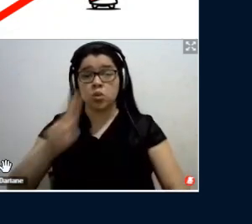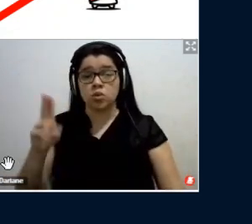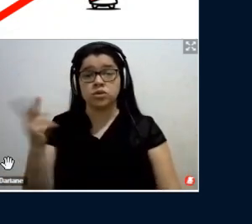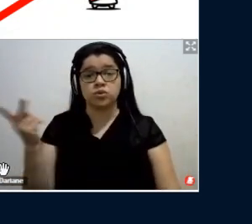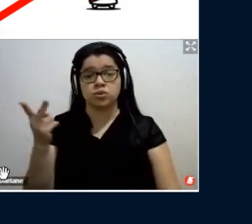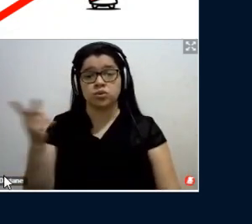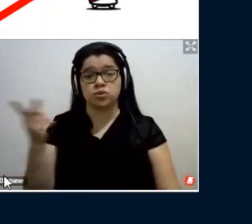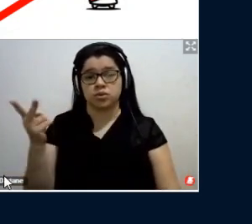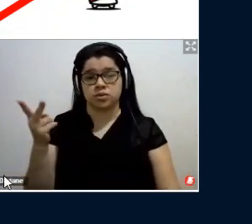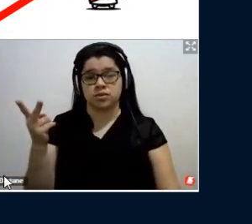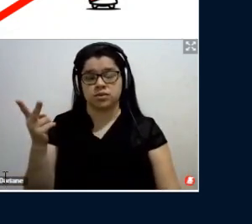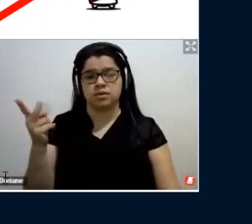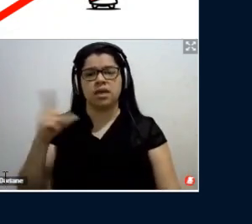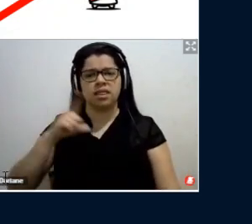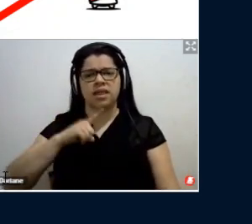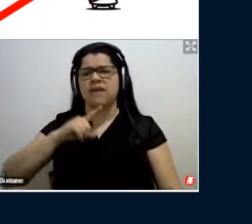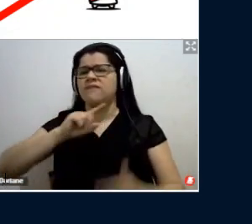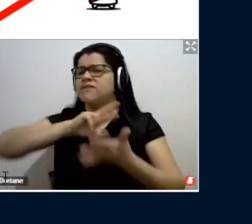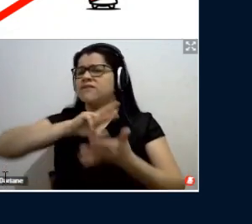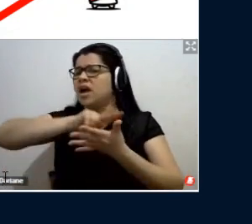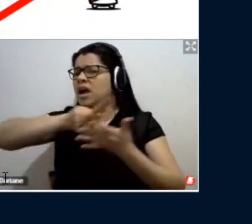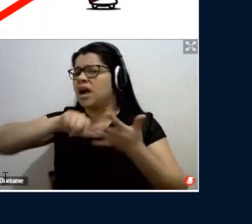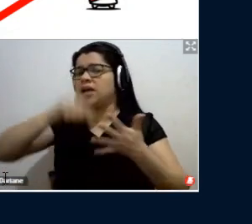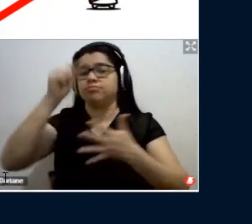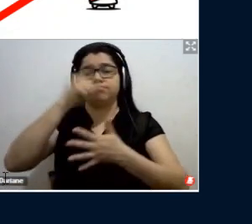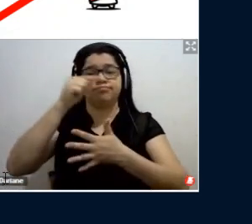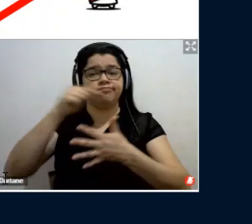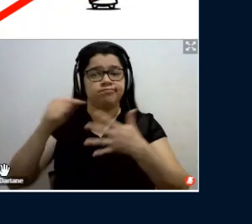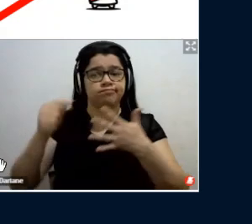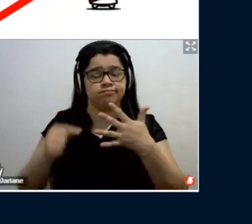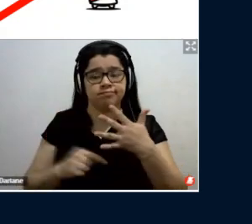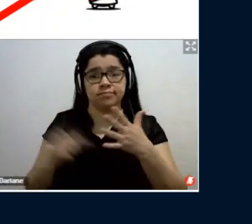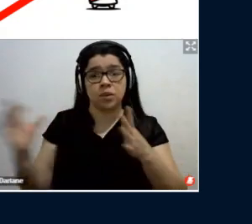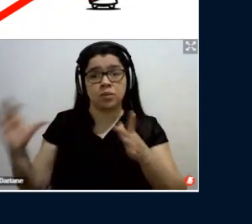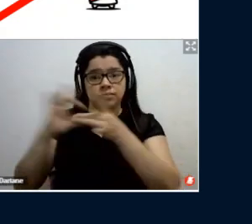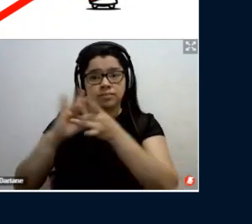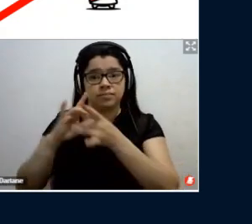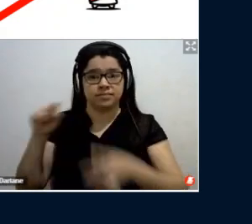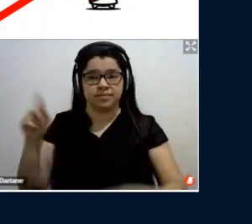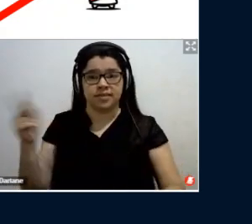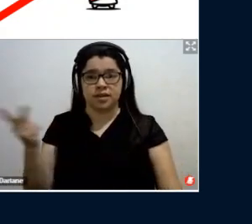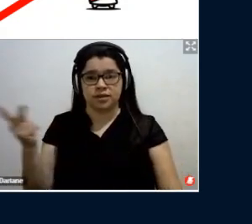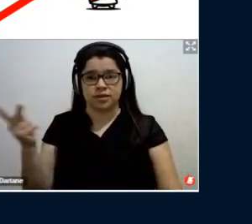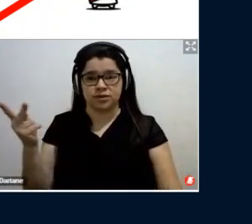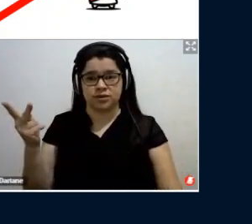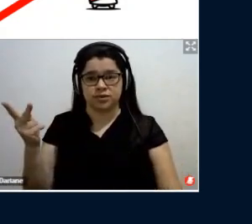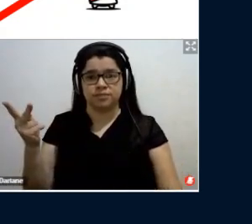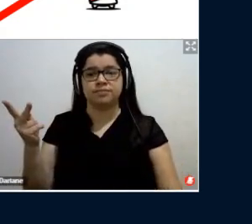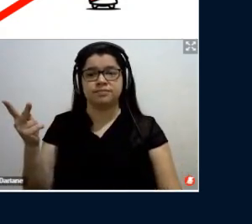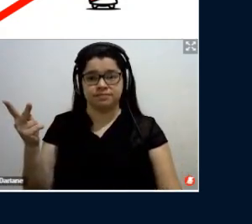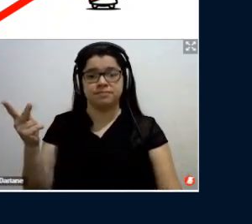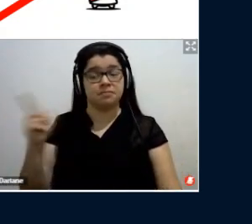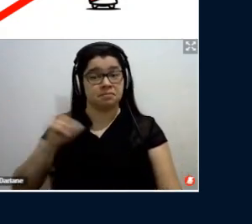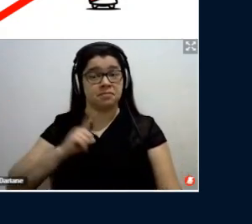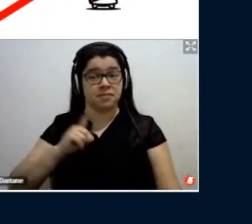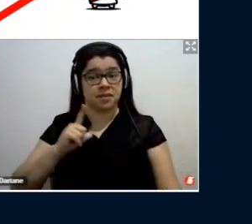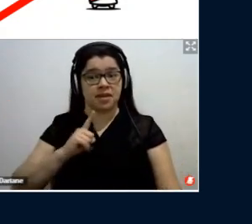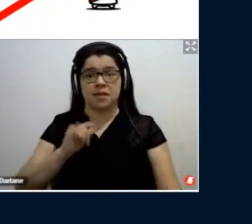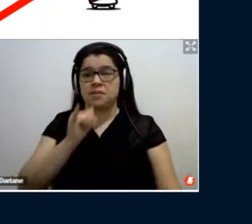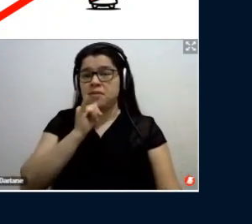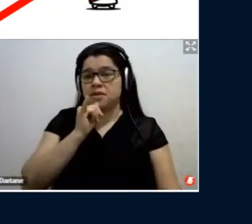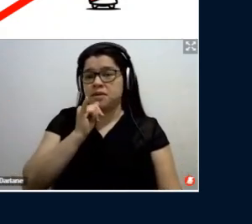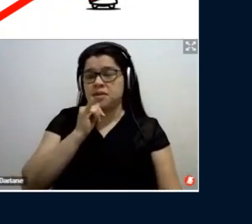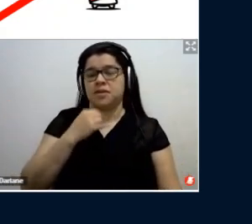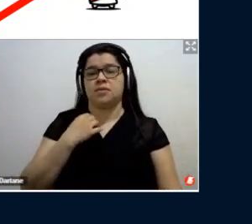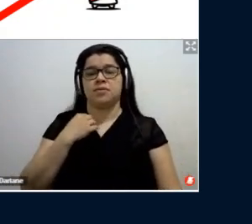temos diversos elementos, tá? Ou termos. Tá? Entre eles, nós temos os